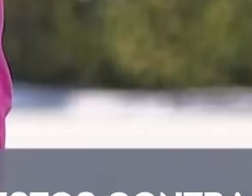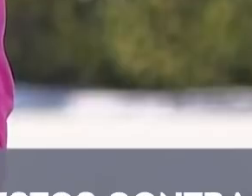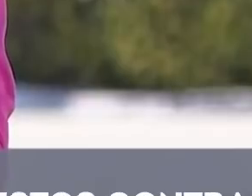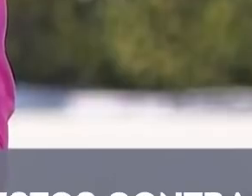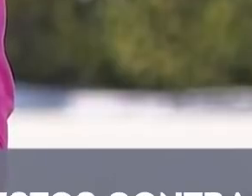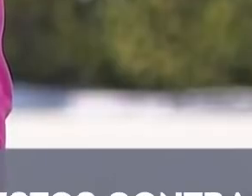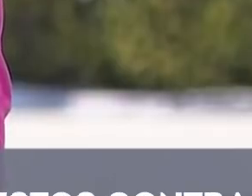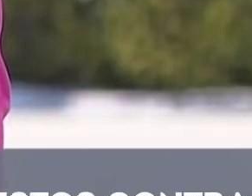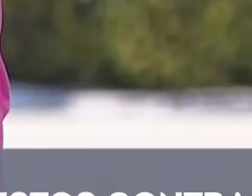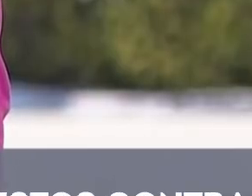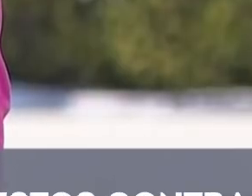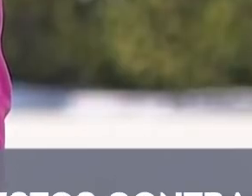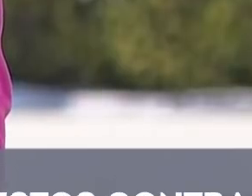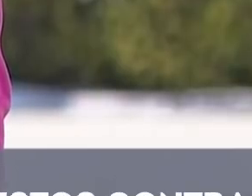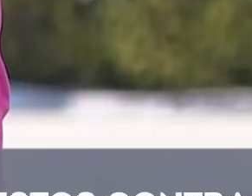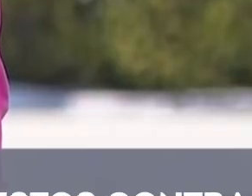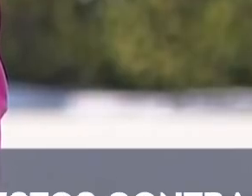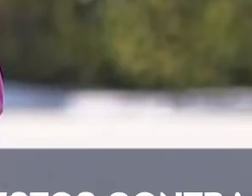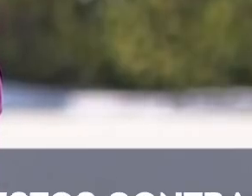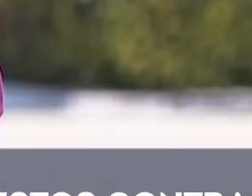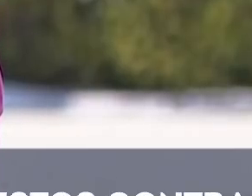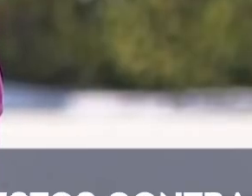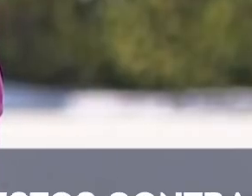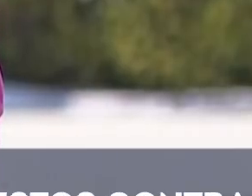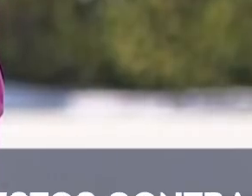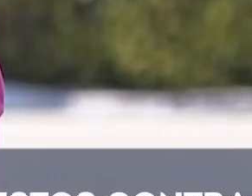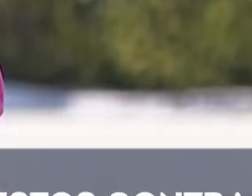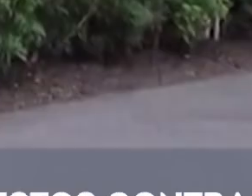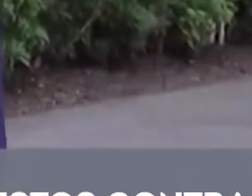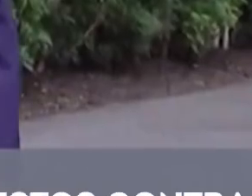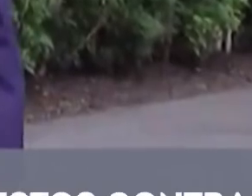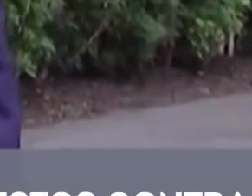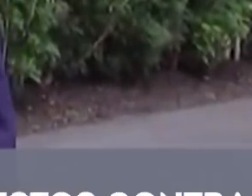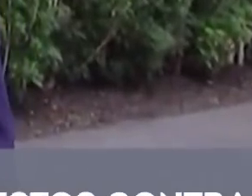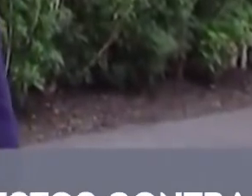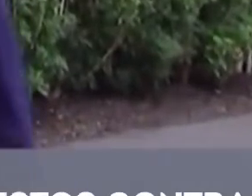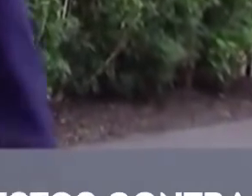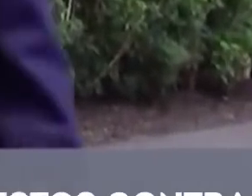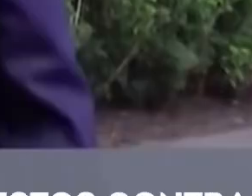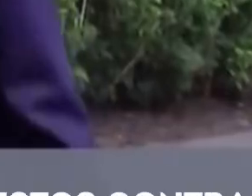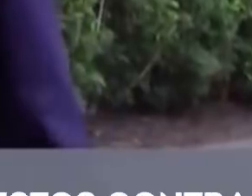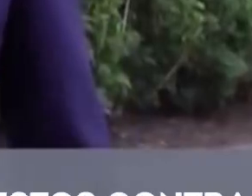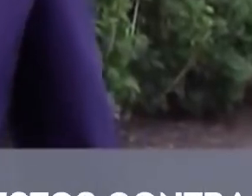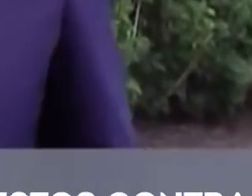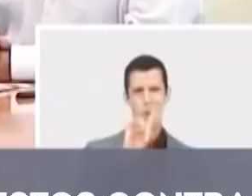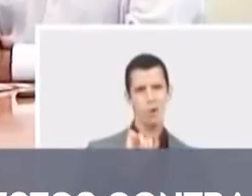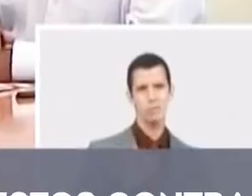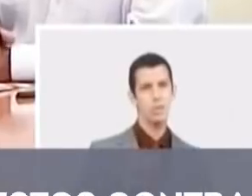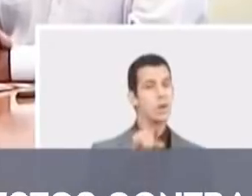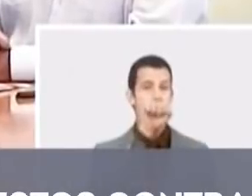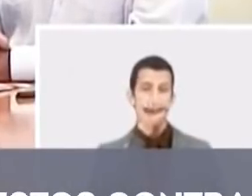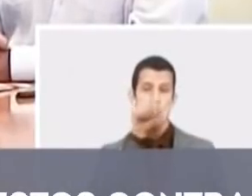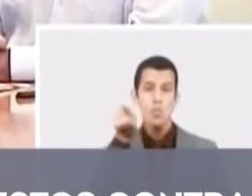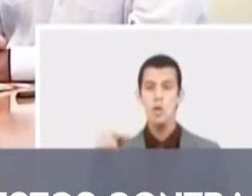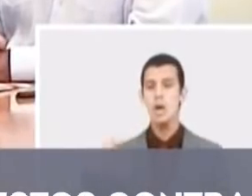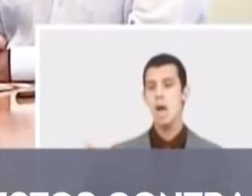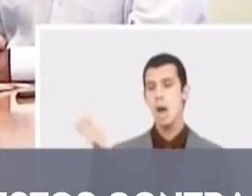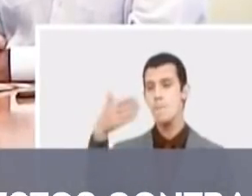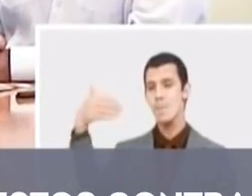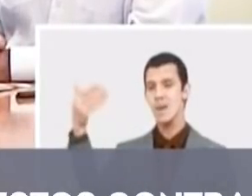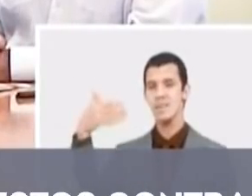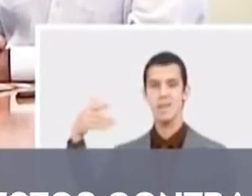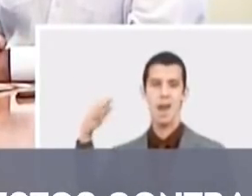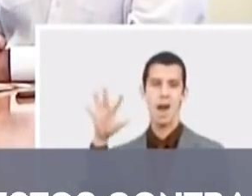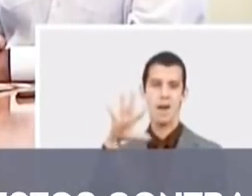desde que uma organização internacional administre as doses. Em resposta a Biden, o presidente cubano